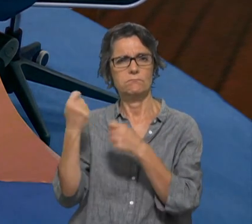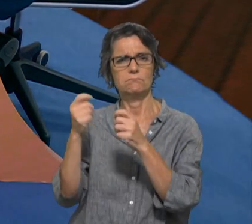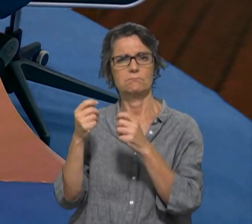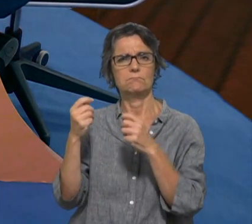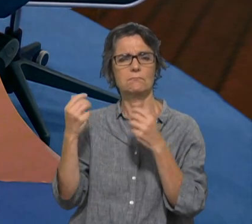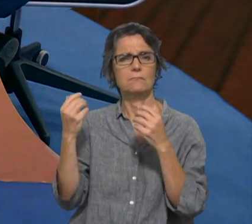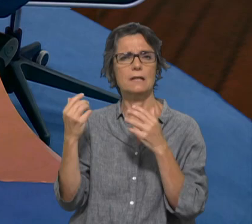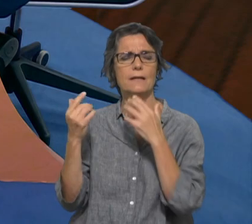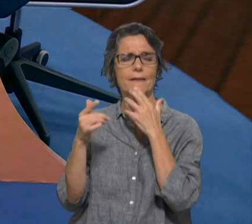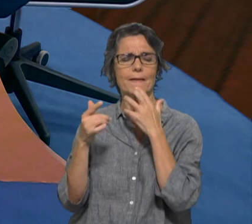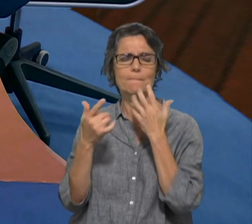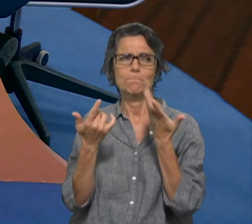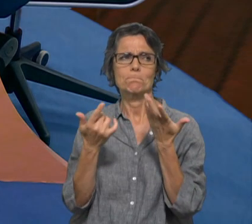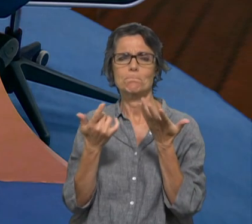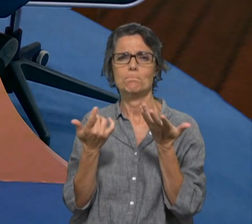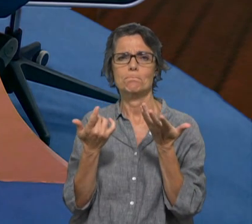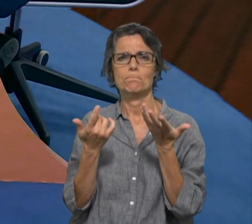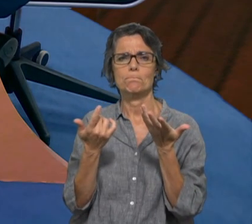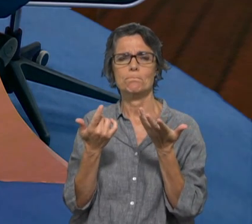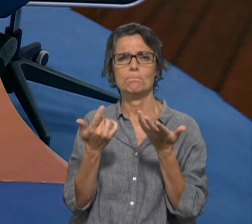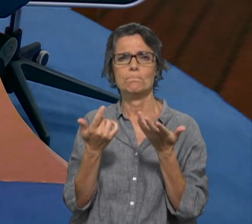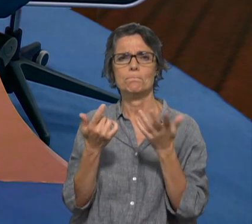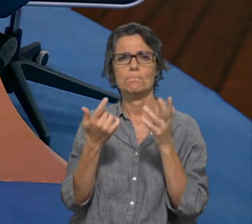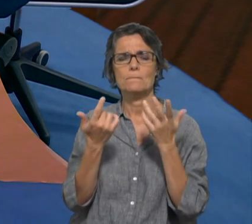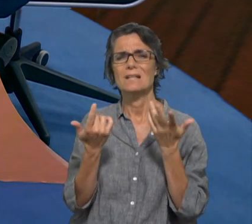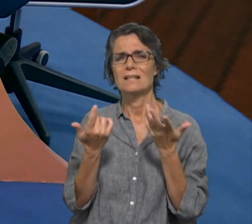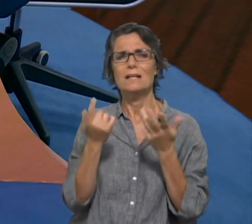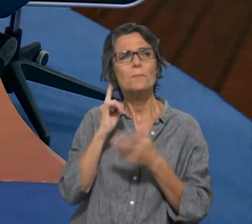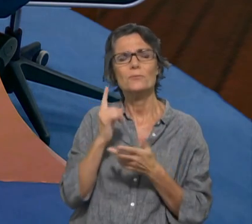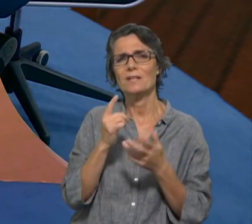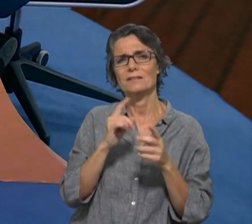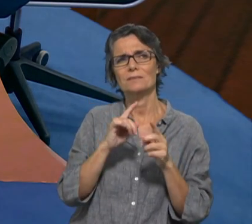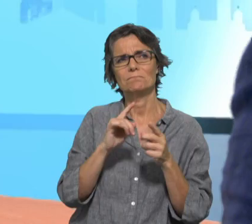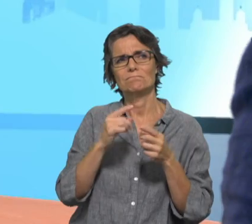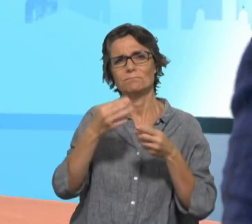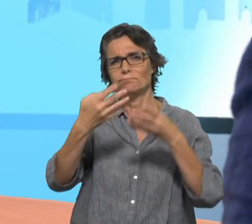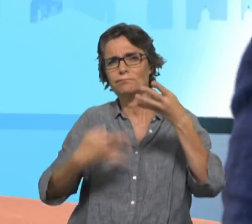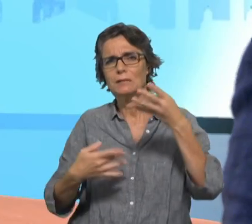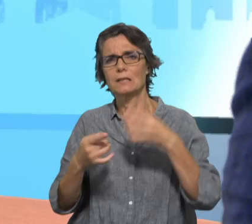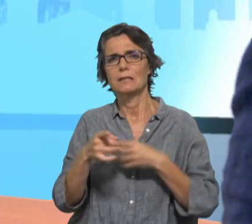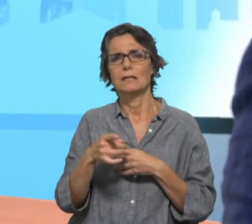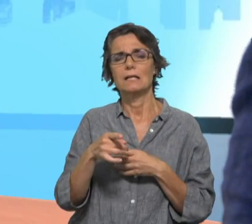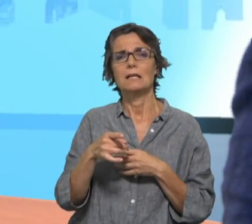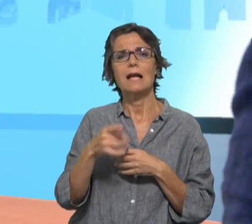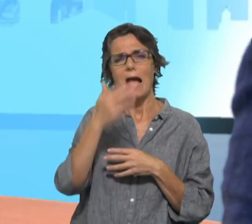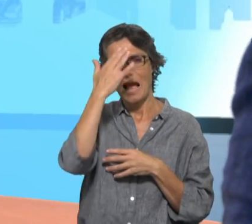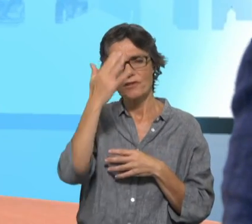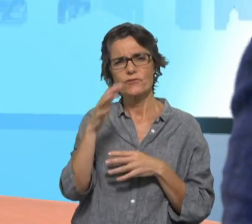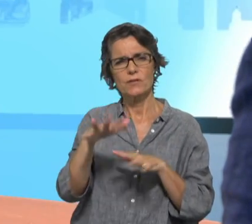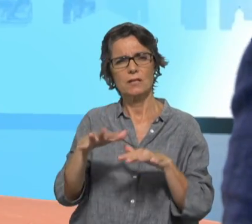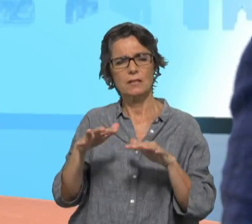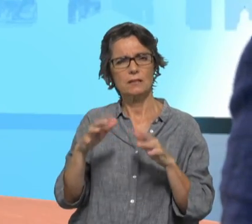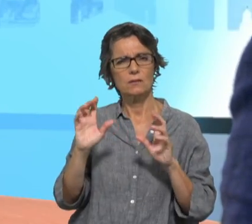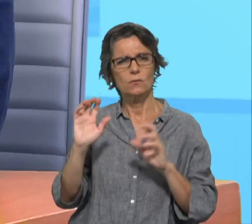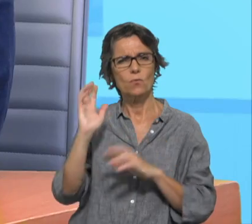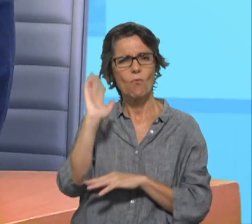quer dizer... E é sobretudo... O Congresso, e voltávamos a essa questão, que de facto a partir de um Congresso é possível fomentar mais essa cultura